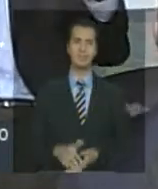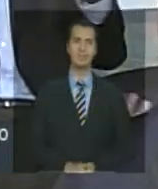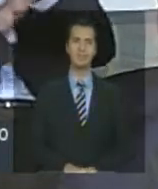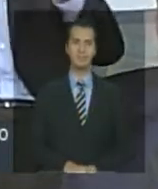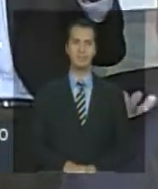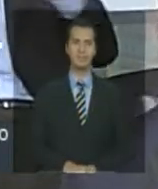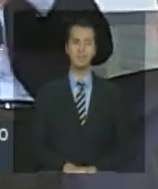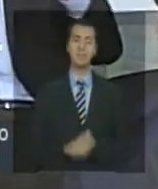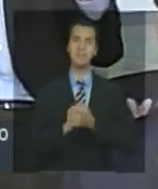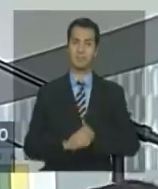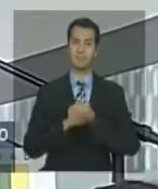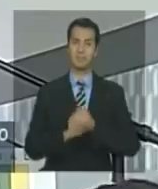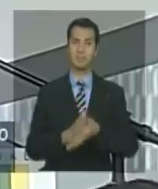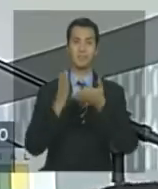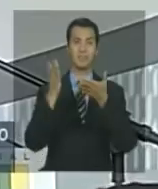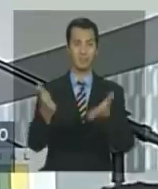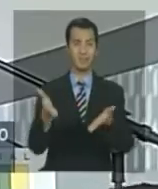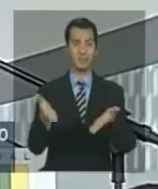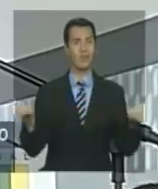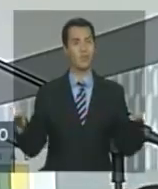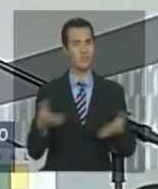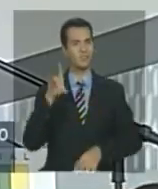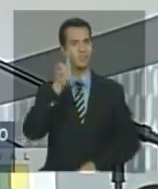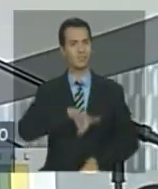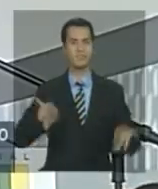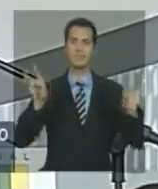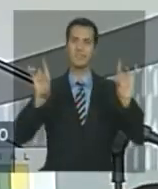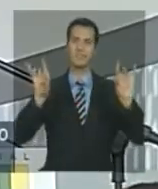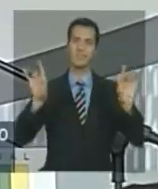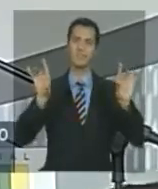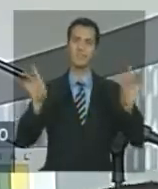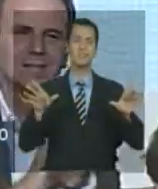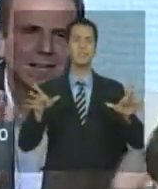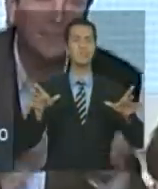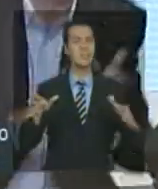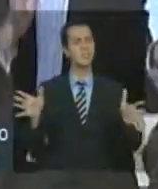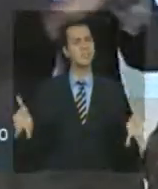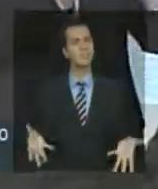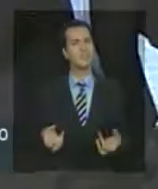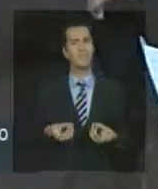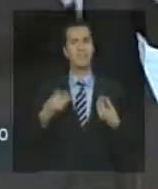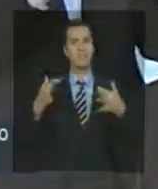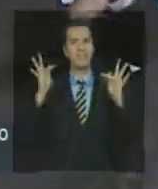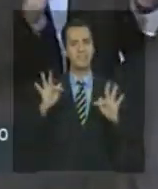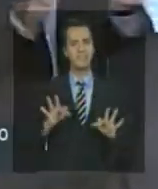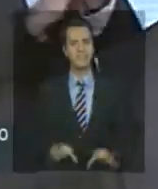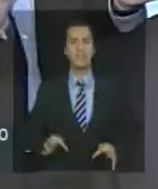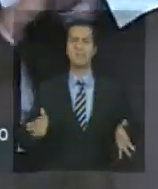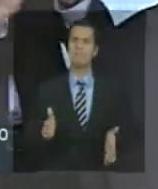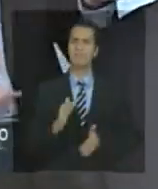Parabéns para você nessa data querida. Muitas